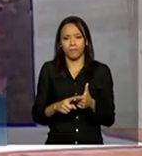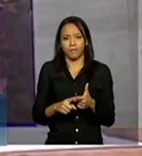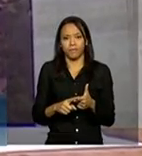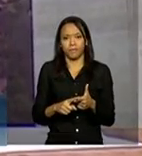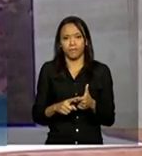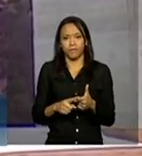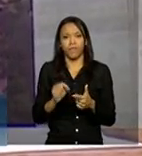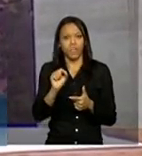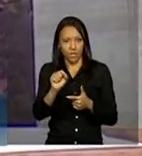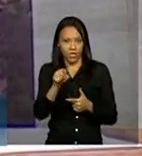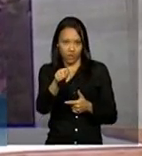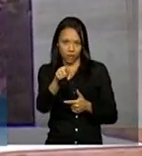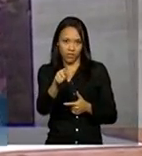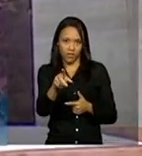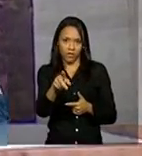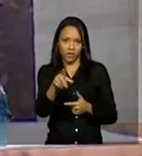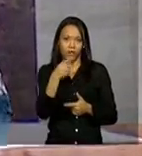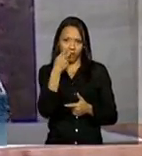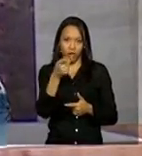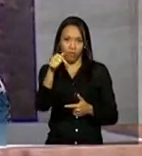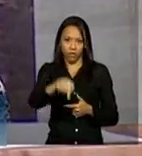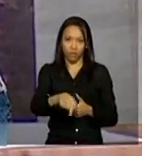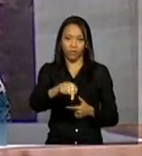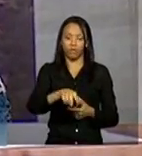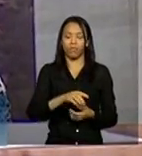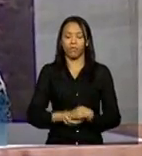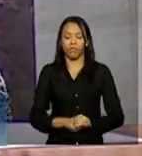com a perspectiva que você colocou aqui.